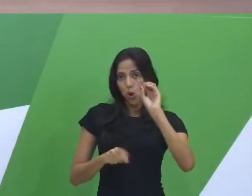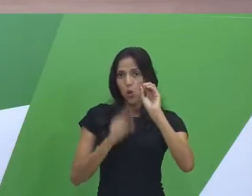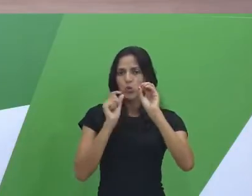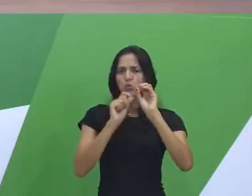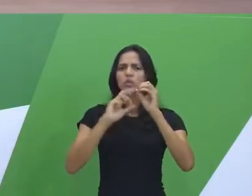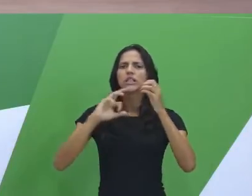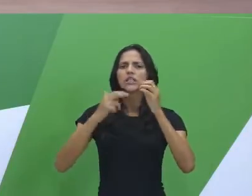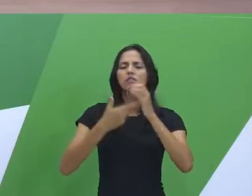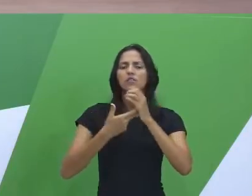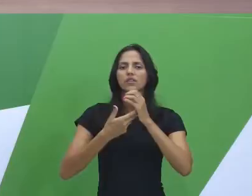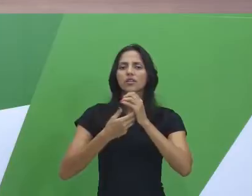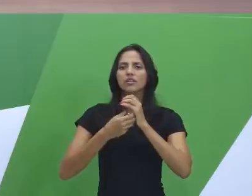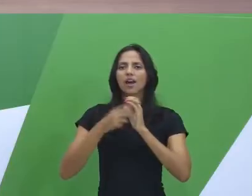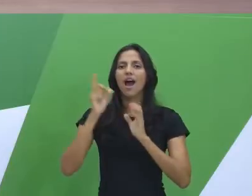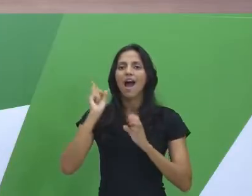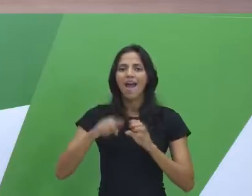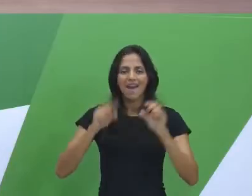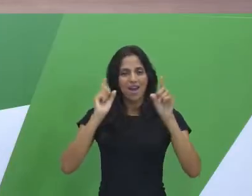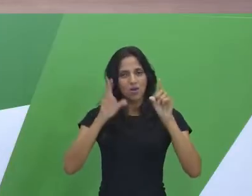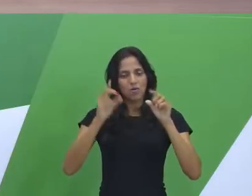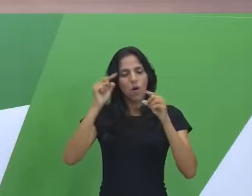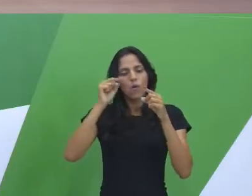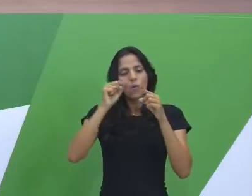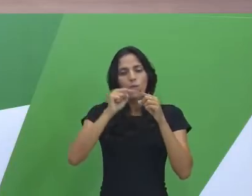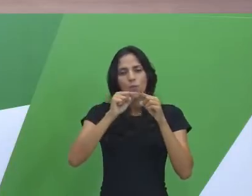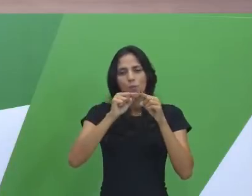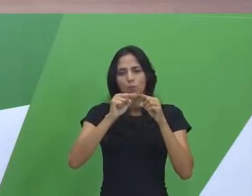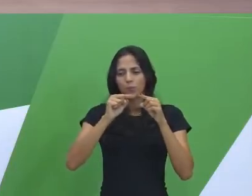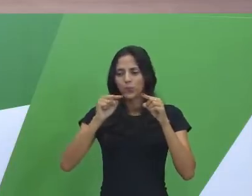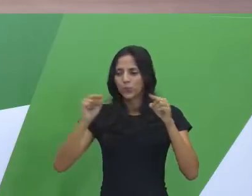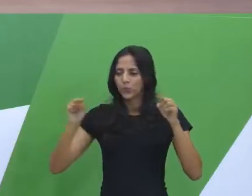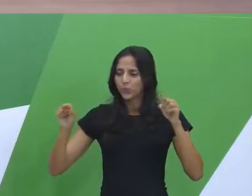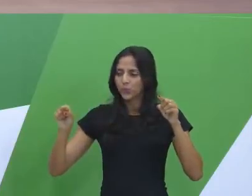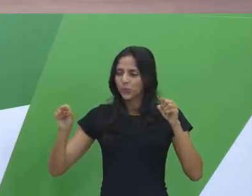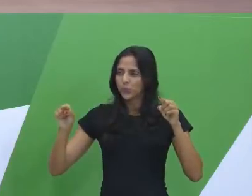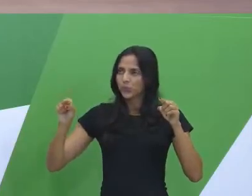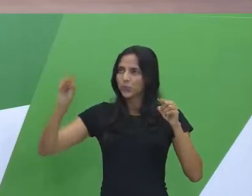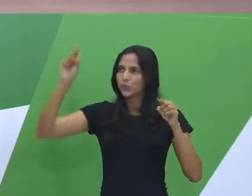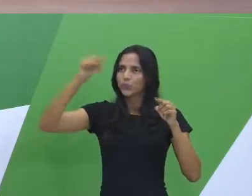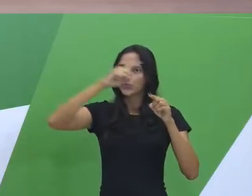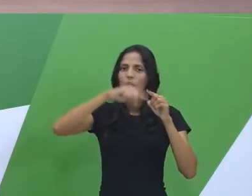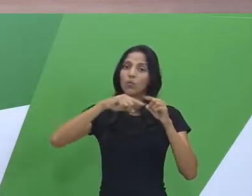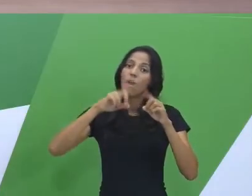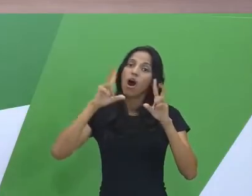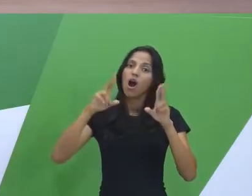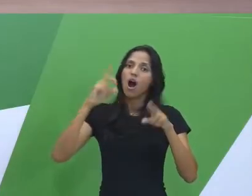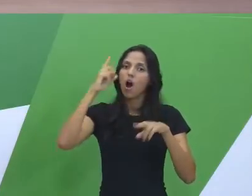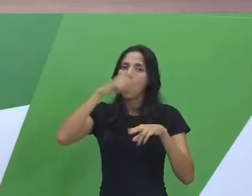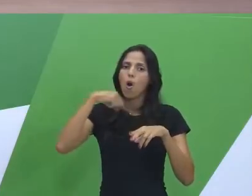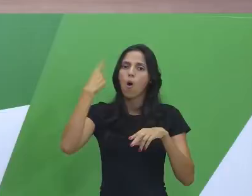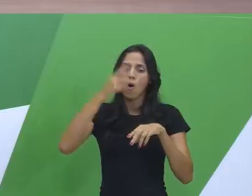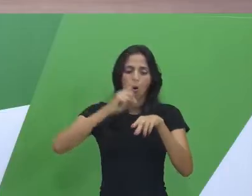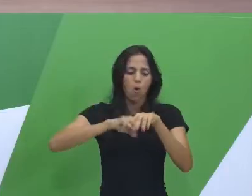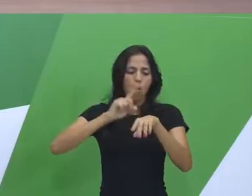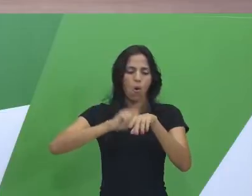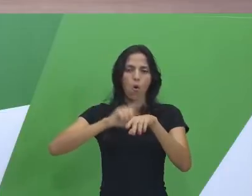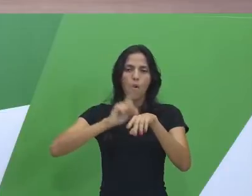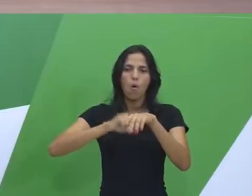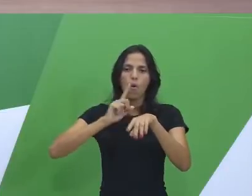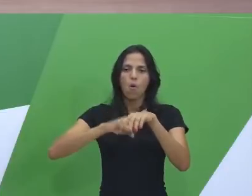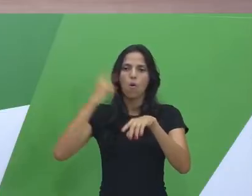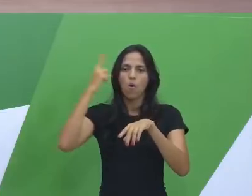essa nossa linha imaginária faz com que as horas que nós nos referenciamos,